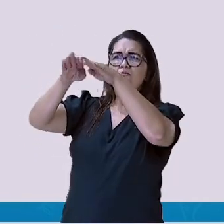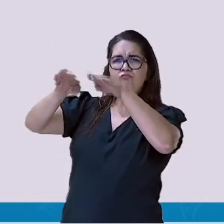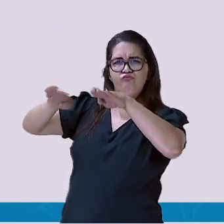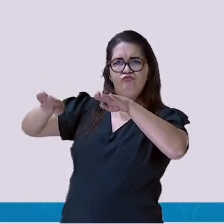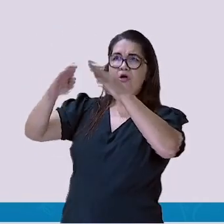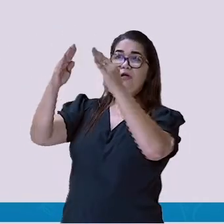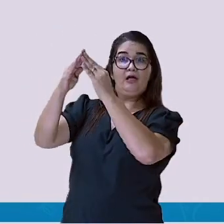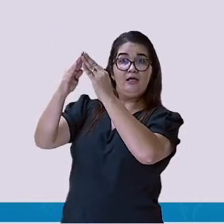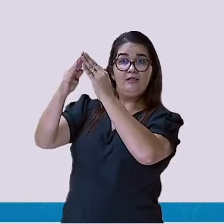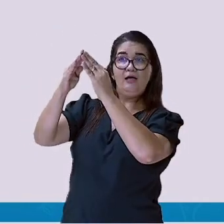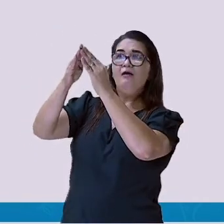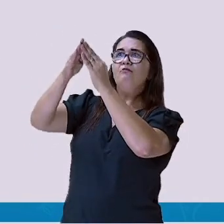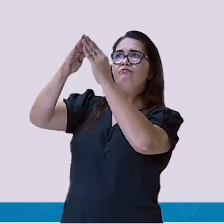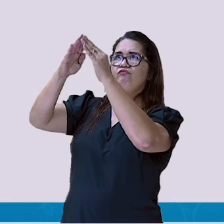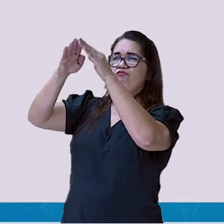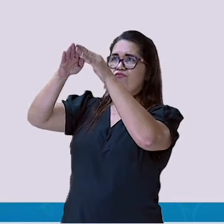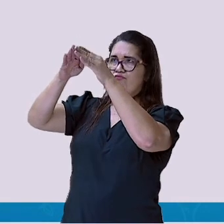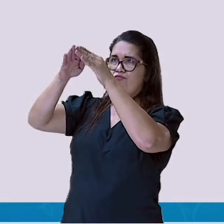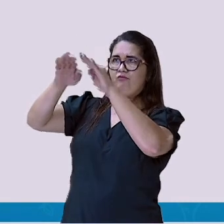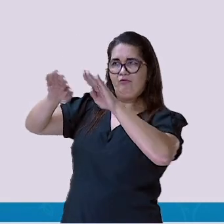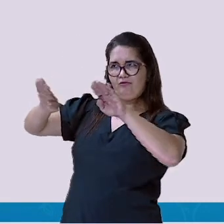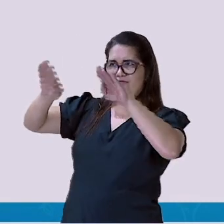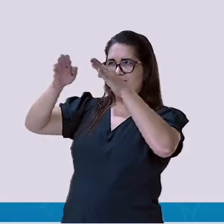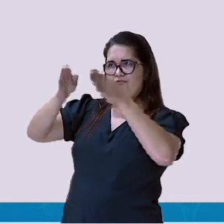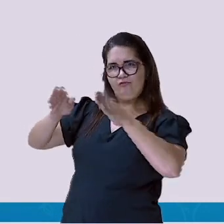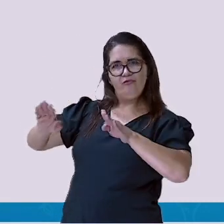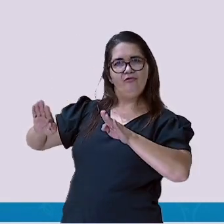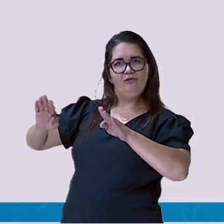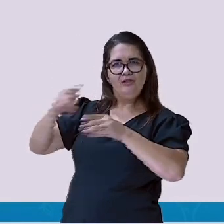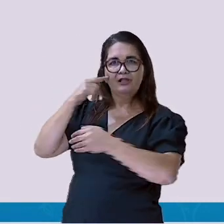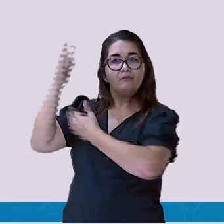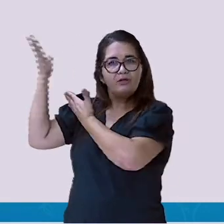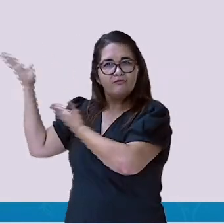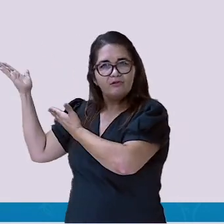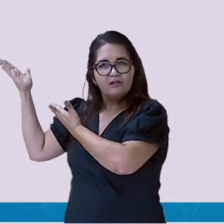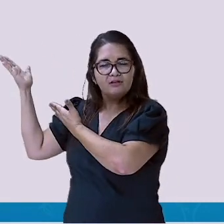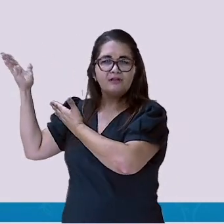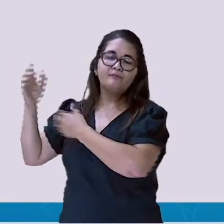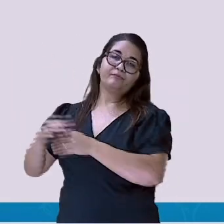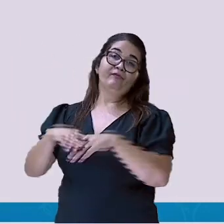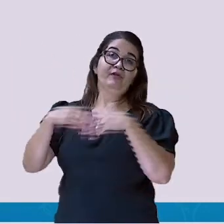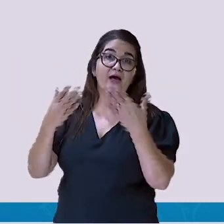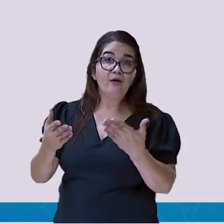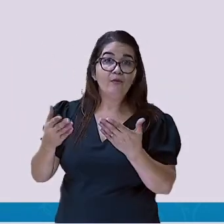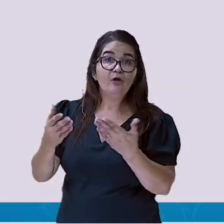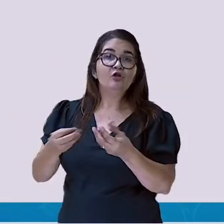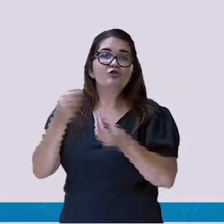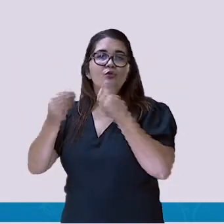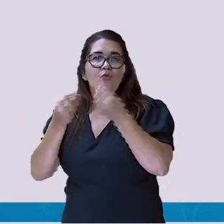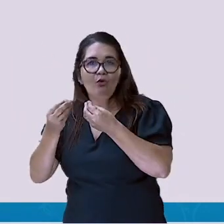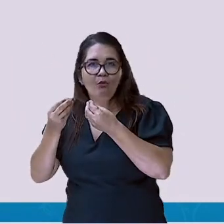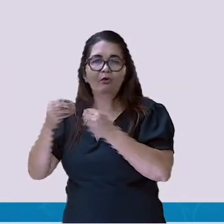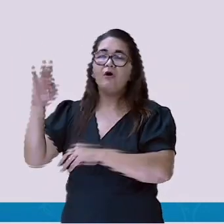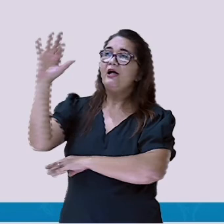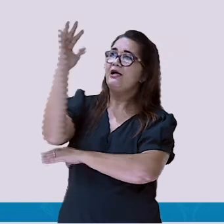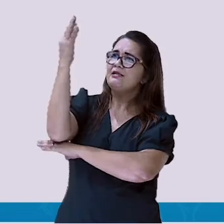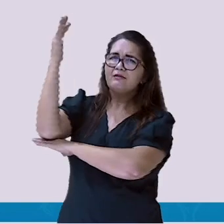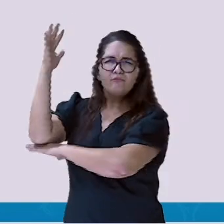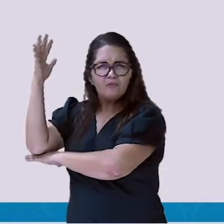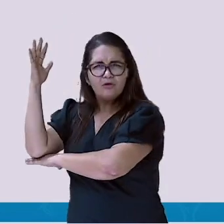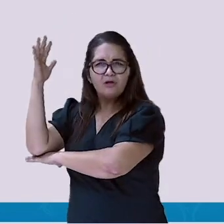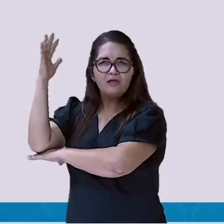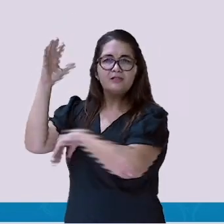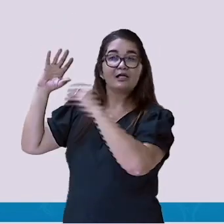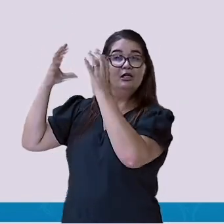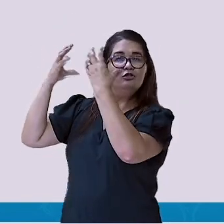na culinária. Então, a gente fala que é extrativismo porque eles extraem da própria floresta